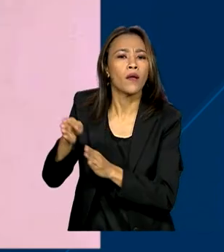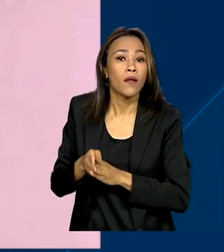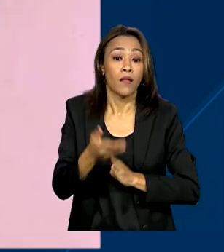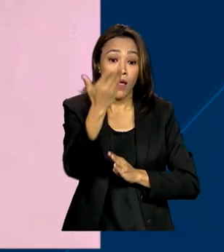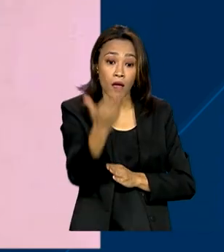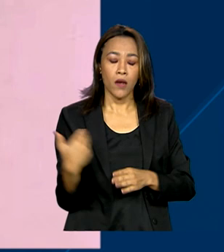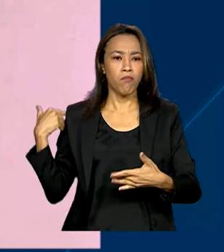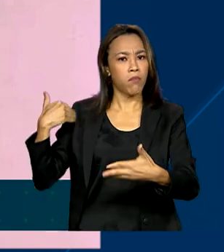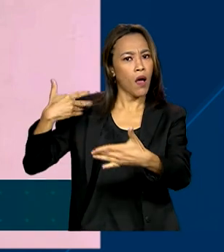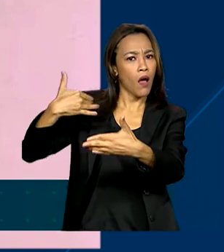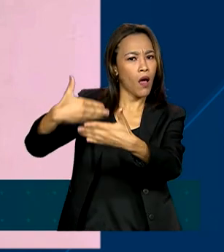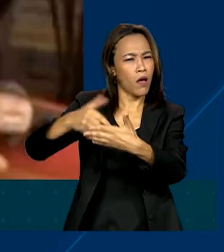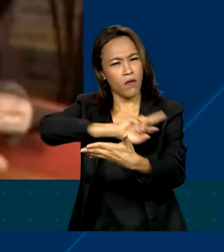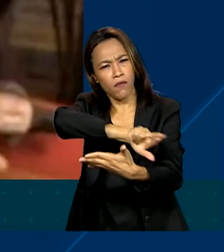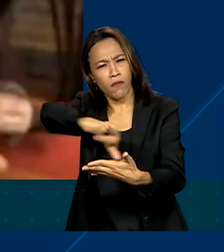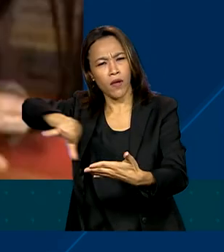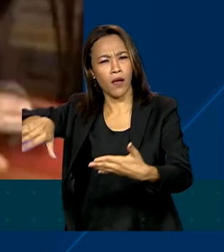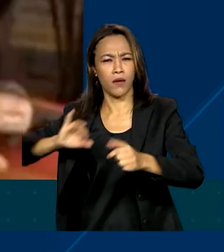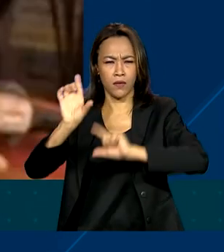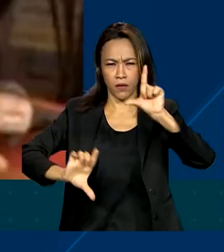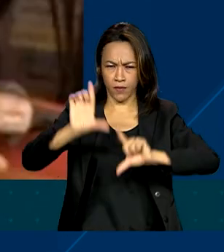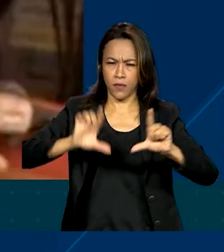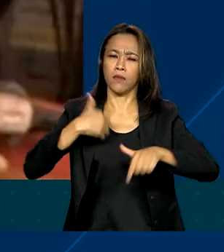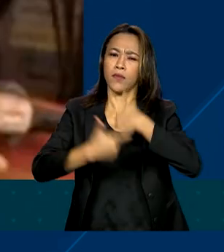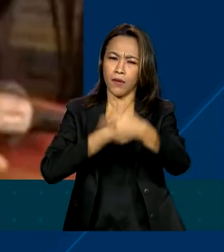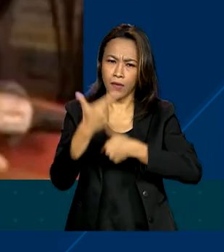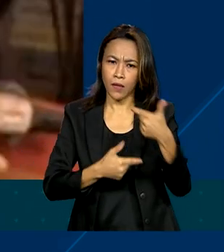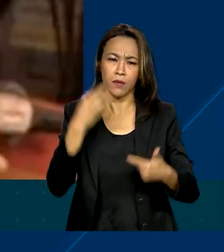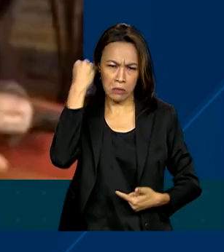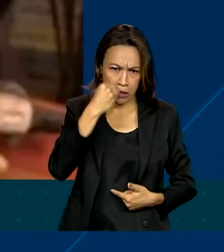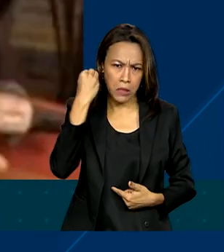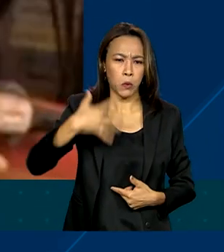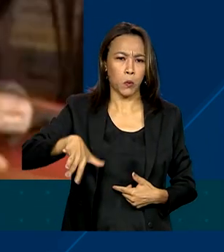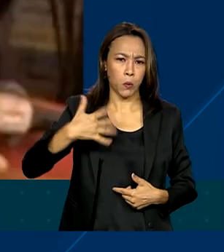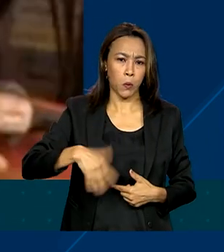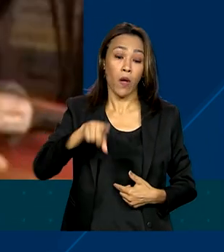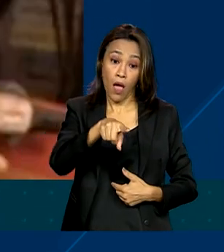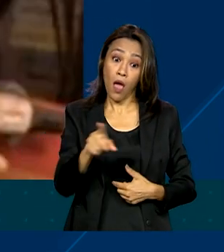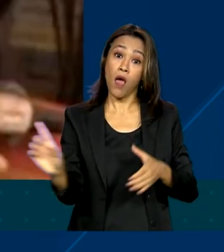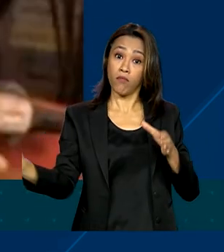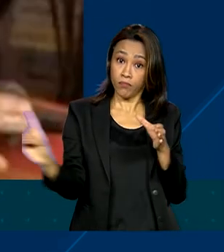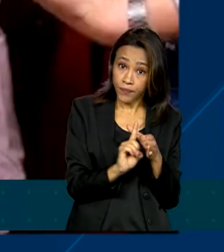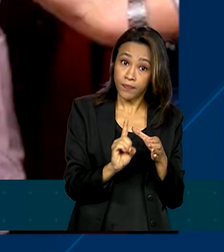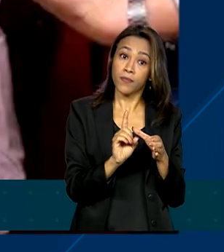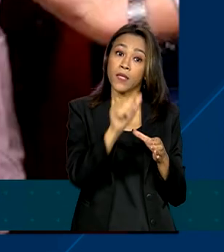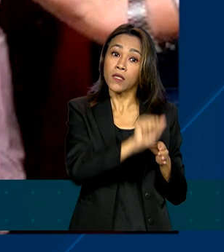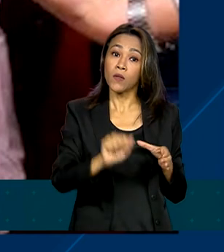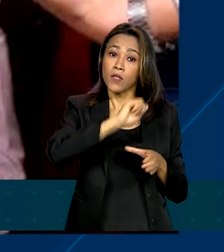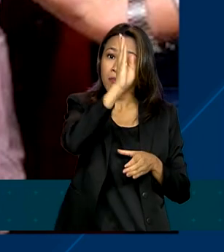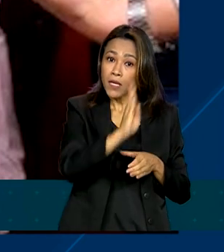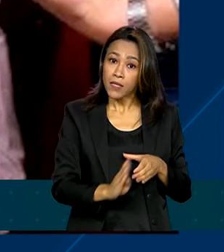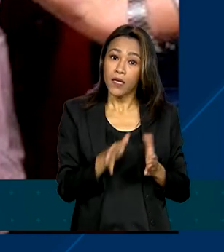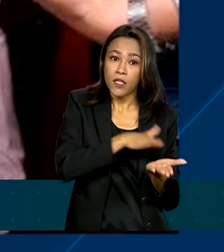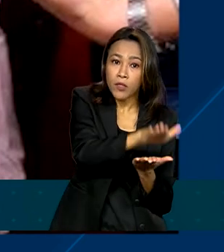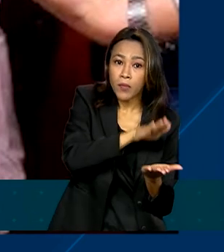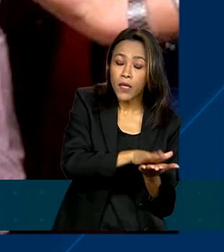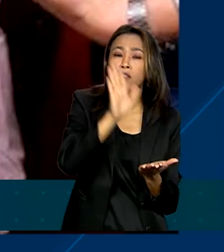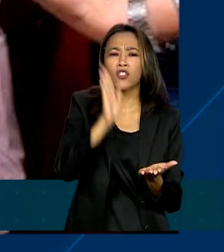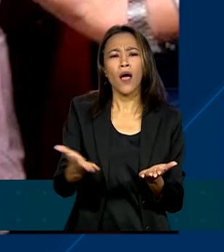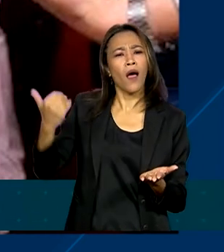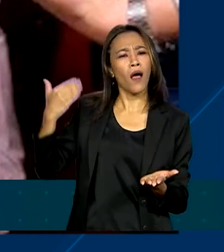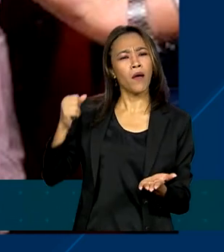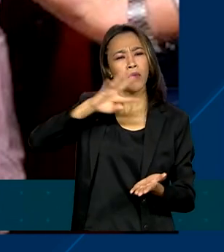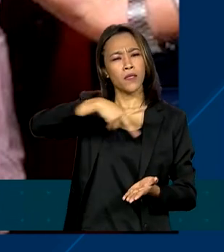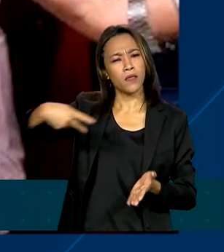trabalhou em diversos veículos de comunicação. É membro da Associação Brasileira de Imprensa, já foi presidente do Sindicato